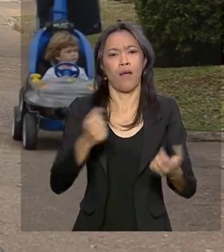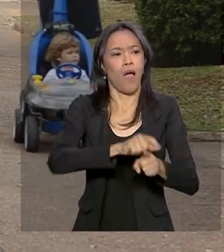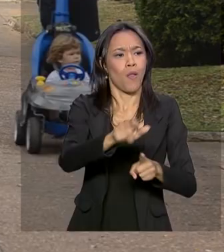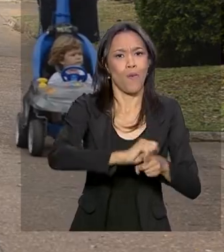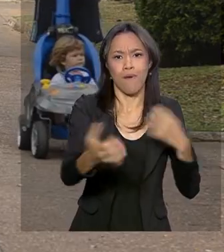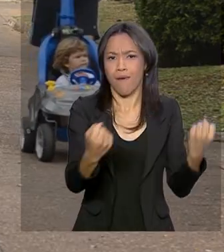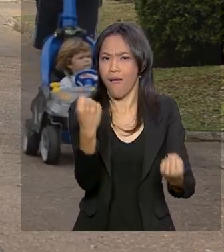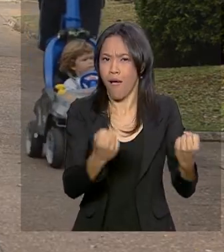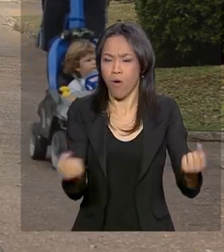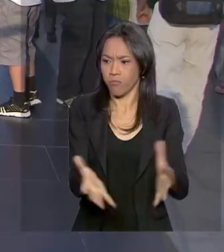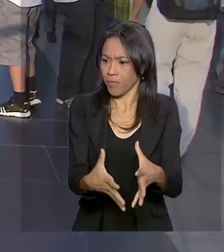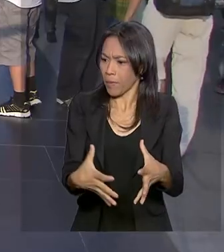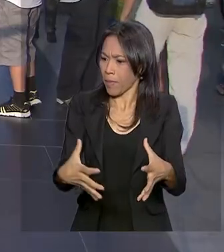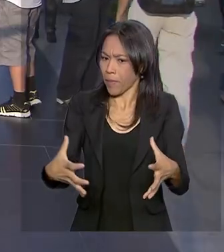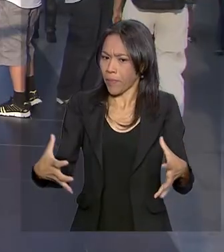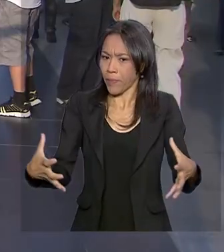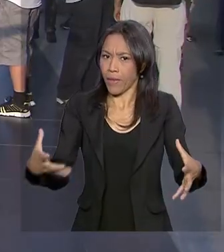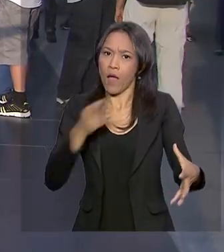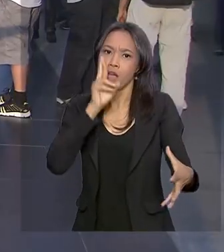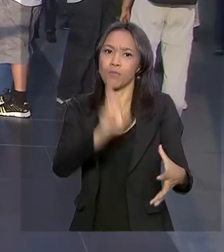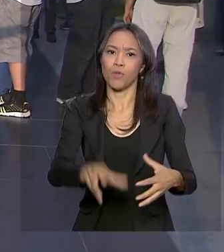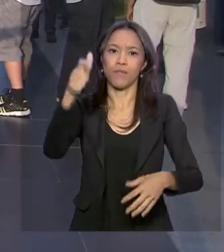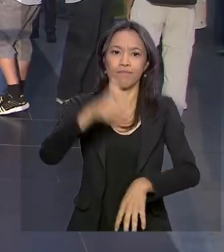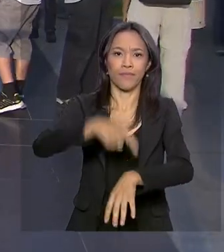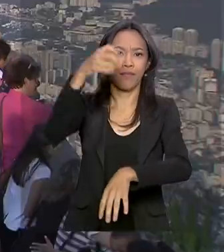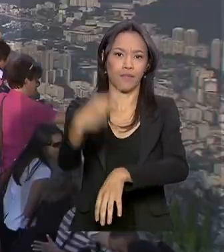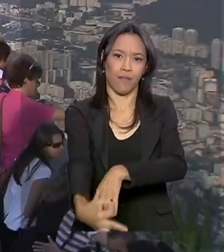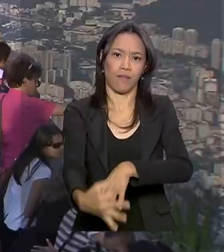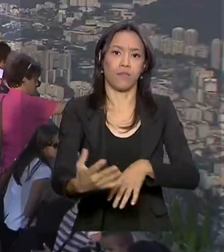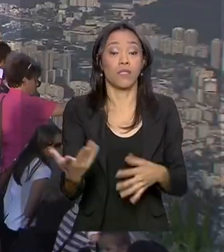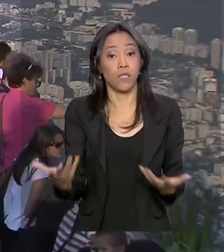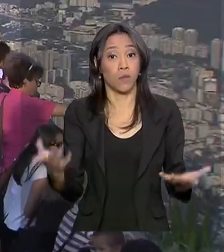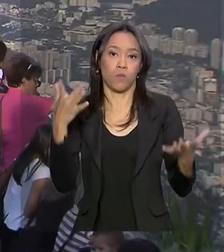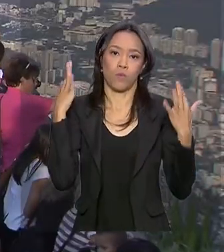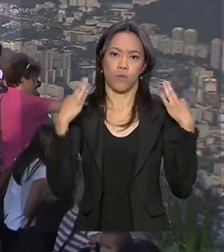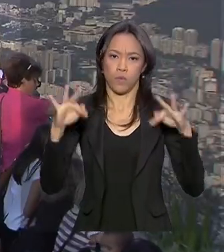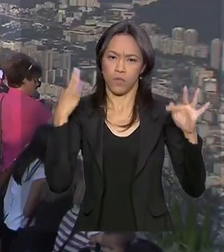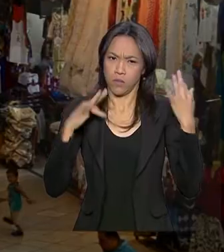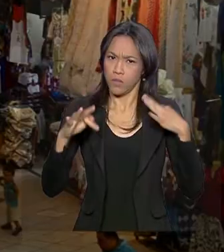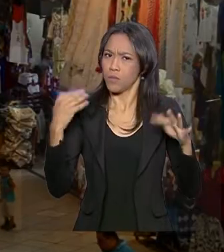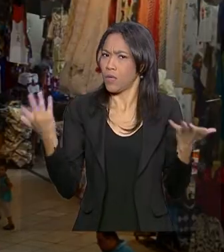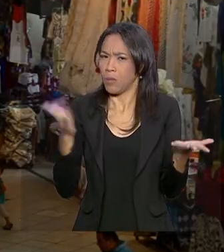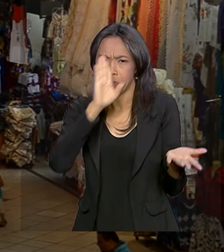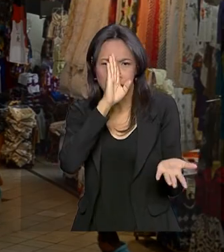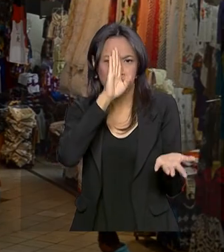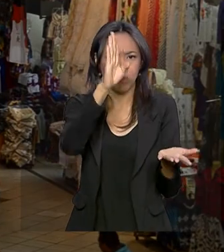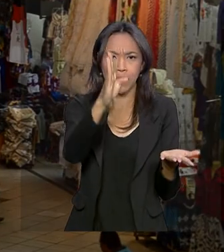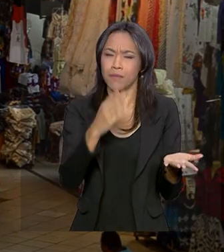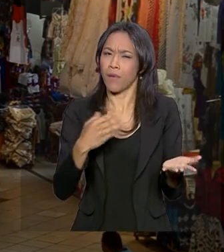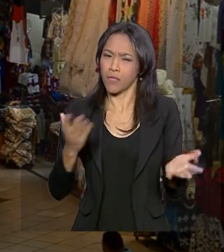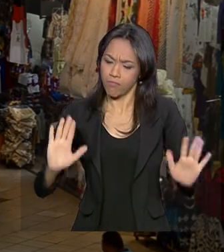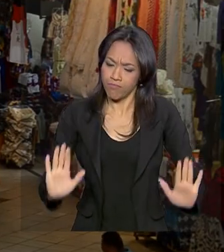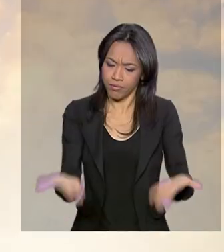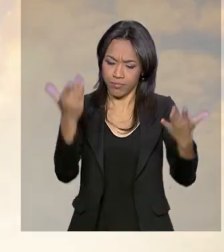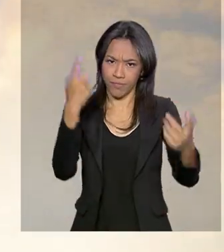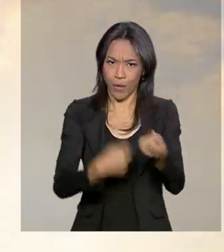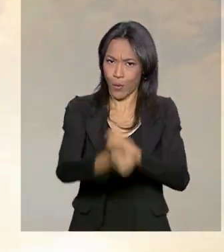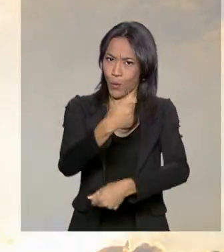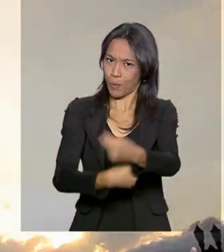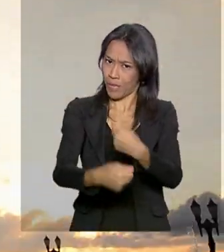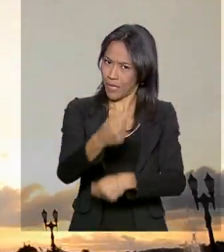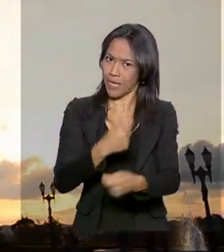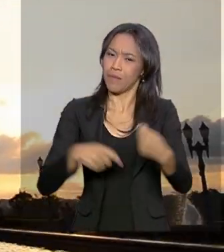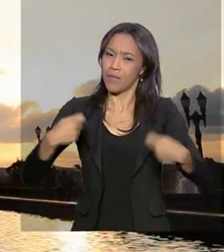então a resposta é imediata. Então o turismo é uma das principais vertentes da nossa economia e precisa estar